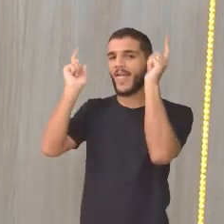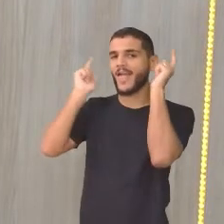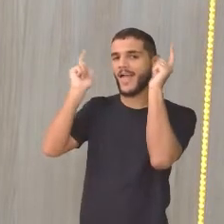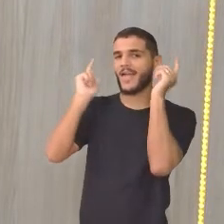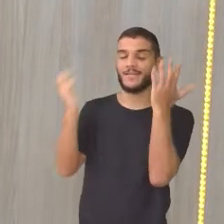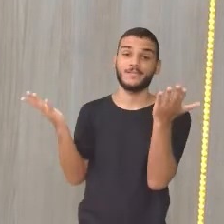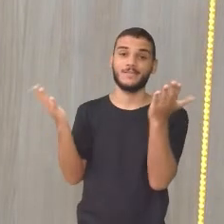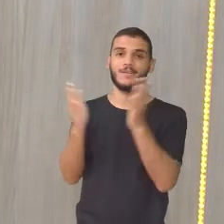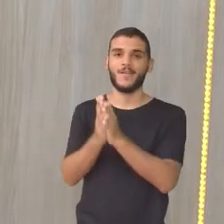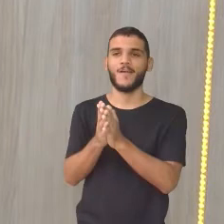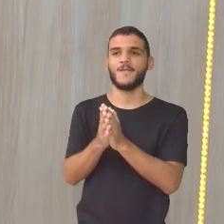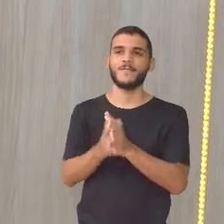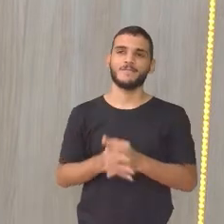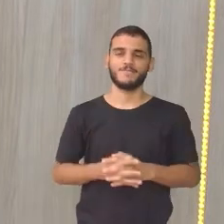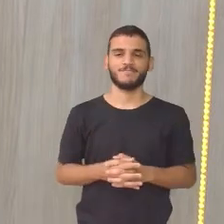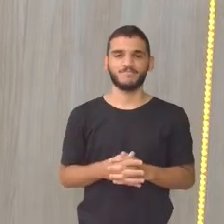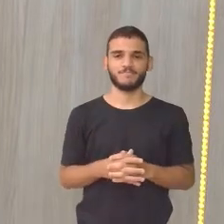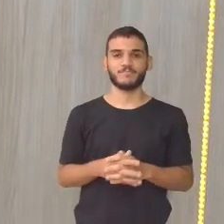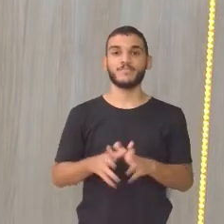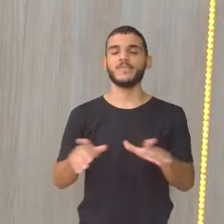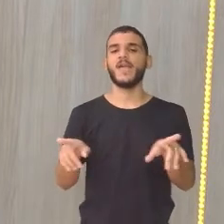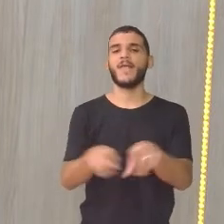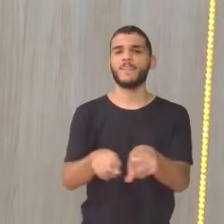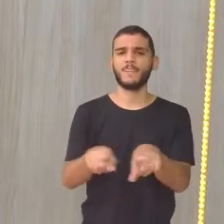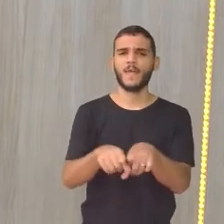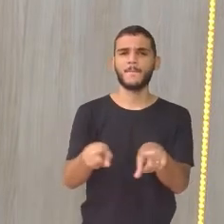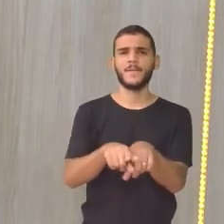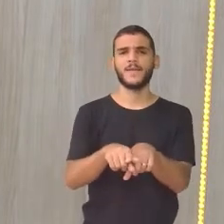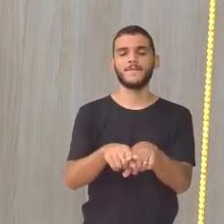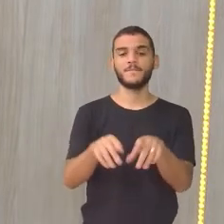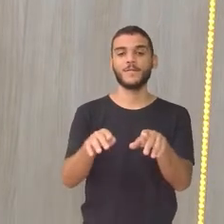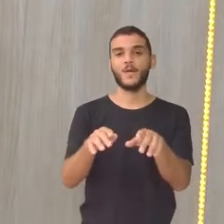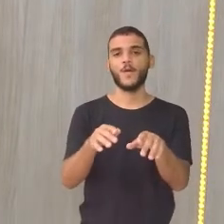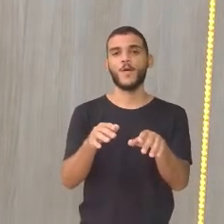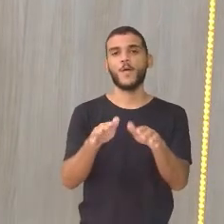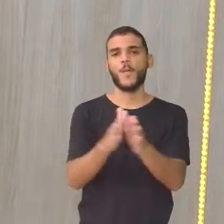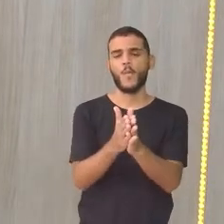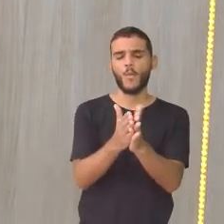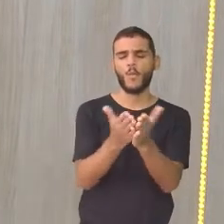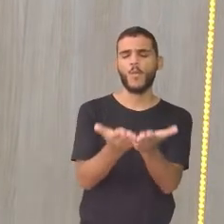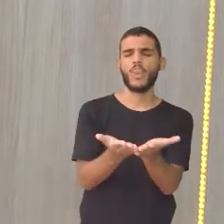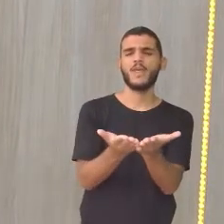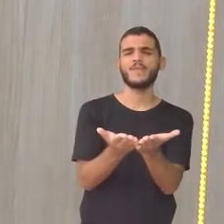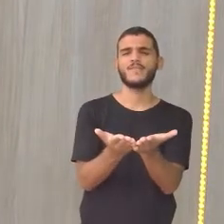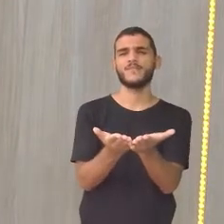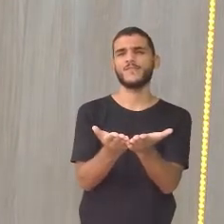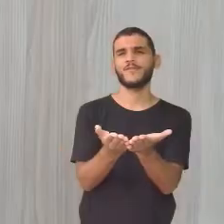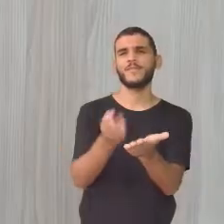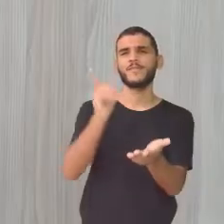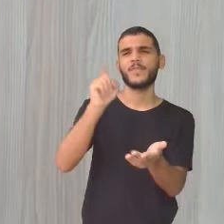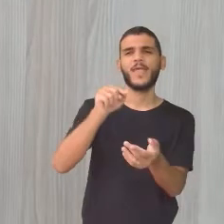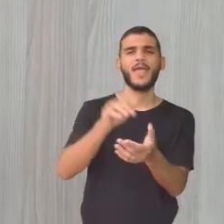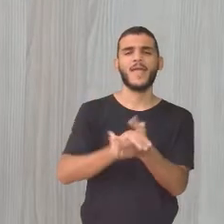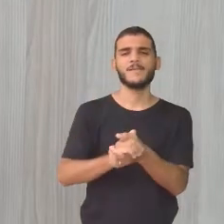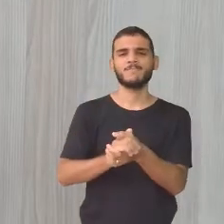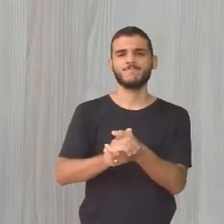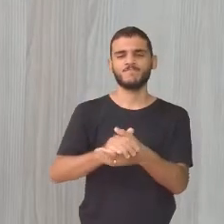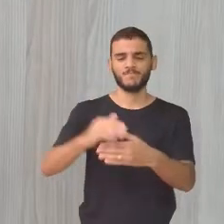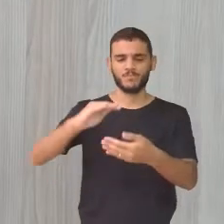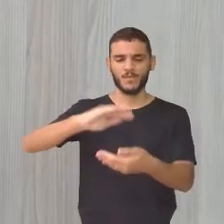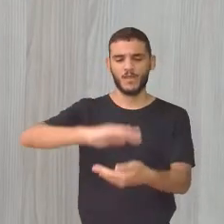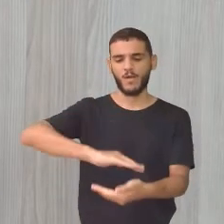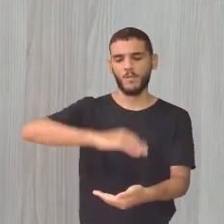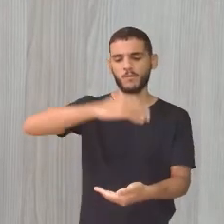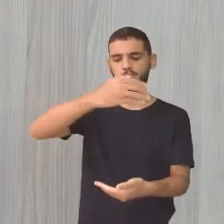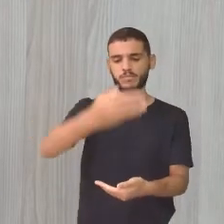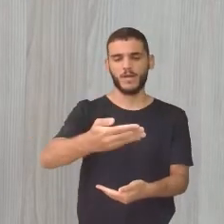isso. E o livro Baú de Feiticeiro. E aí, professora Viviane, o livro Baú de Feiticeiro? Baú de Feiticeiro é aquele que pode